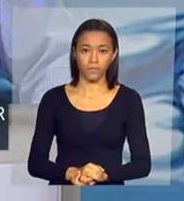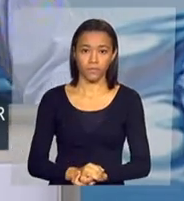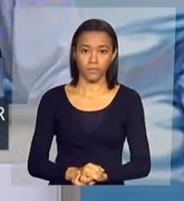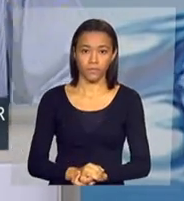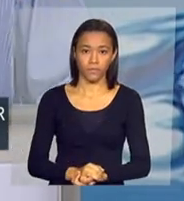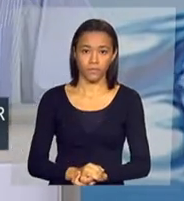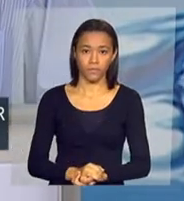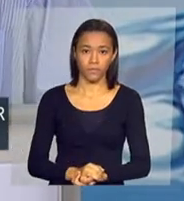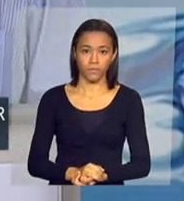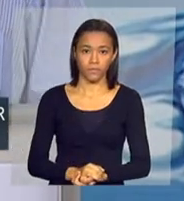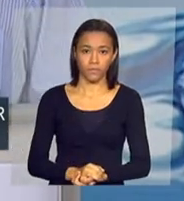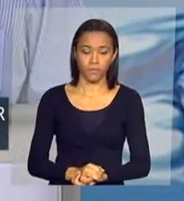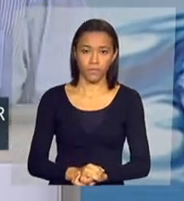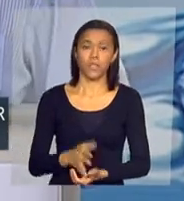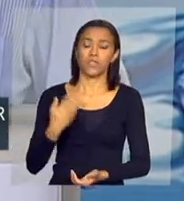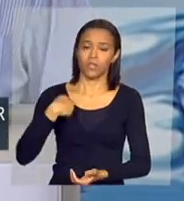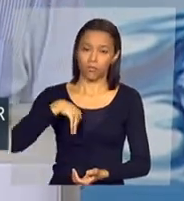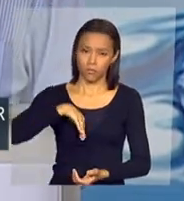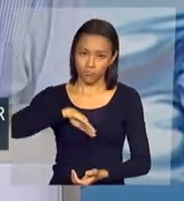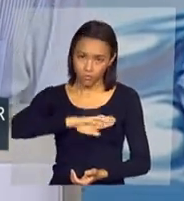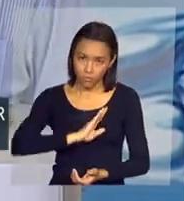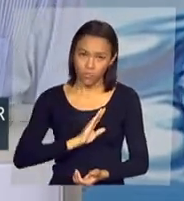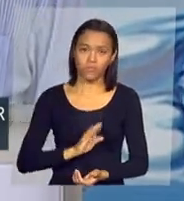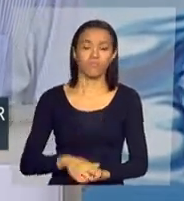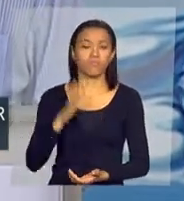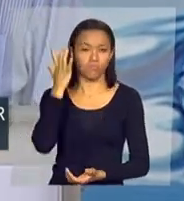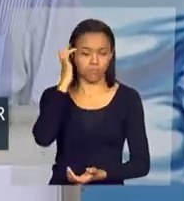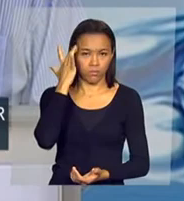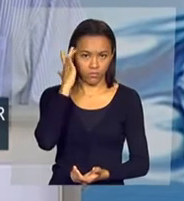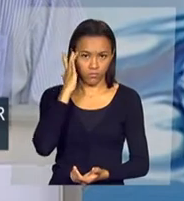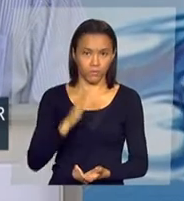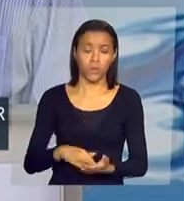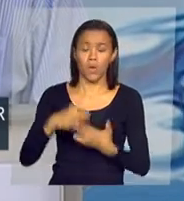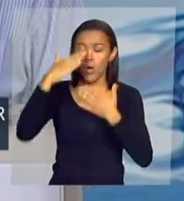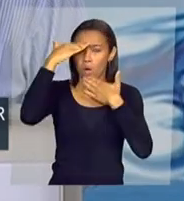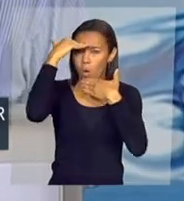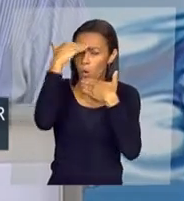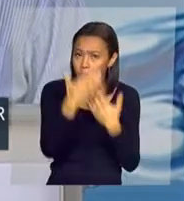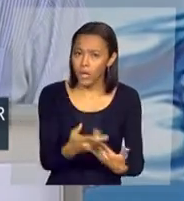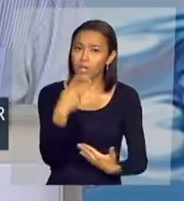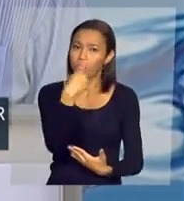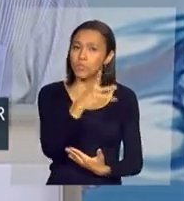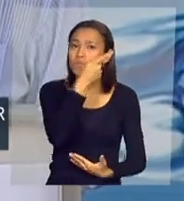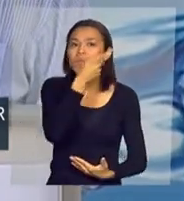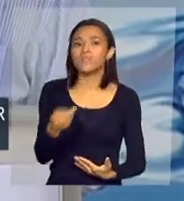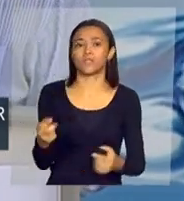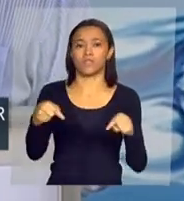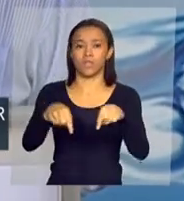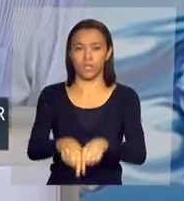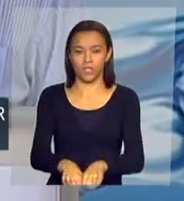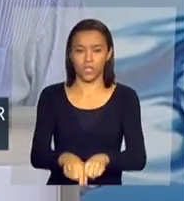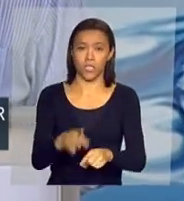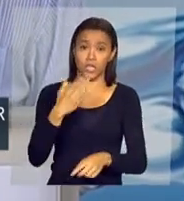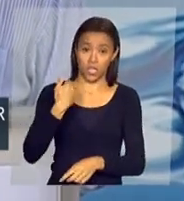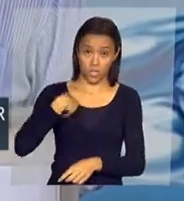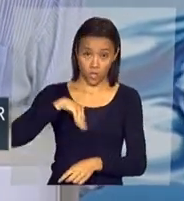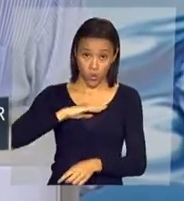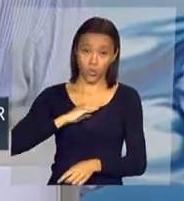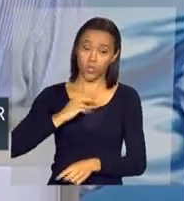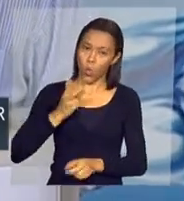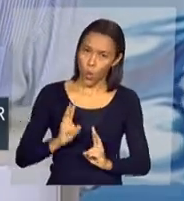Desculpa. Em razão de tudo aquilo que consideramos, muito obrigado por sua visita. E sigamos em